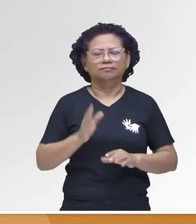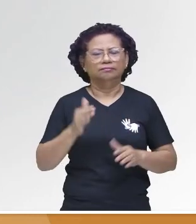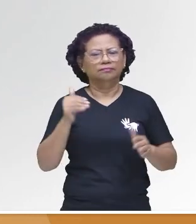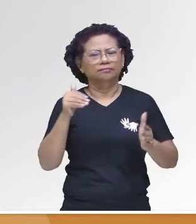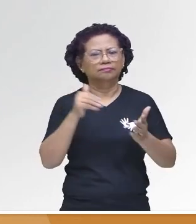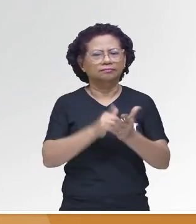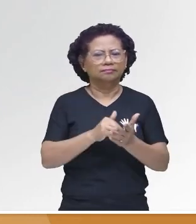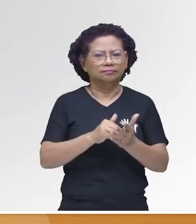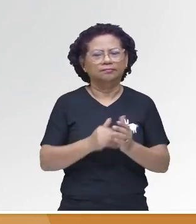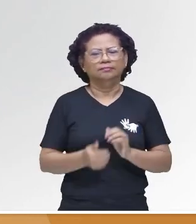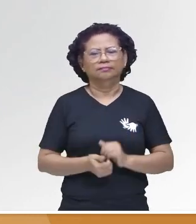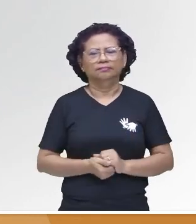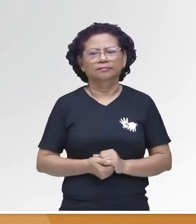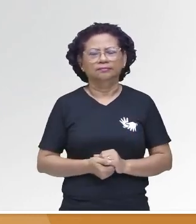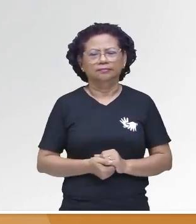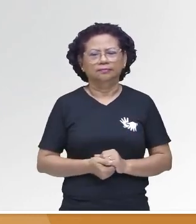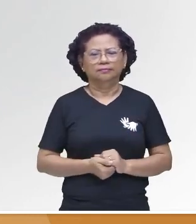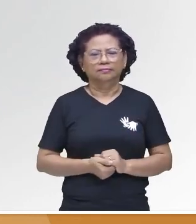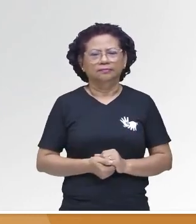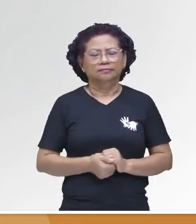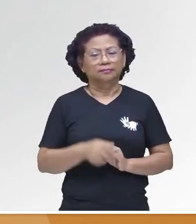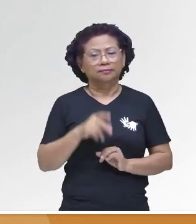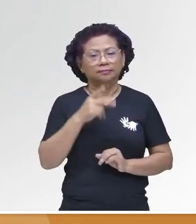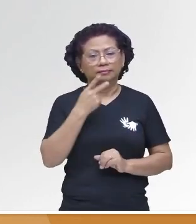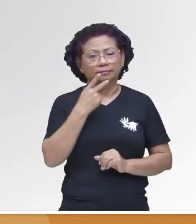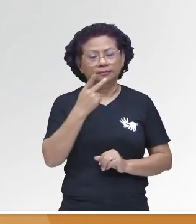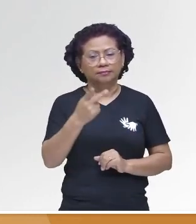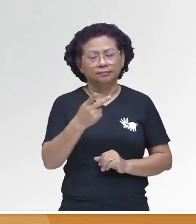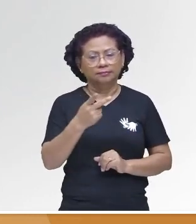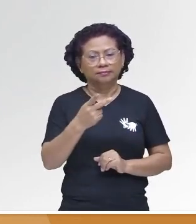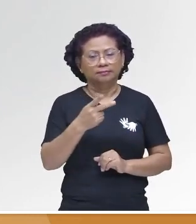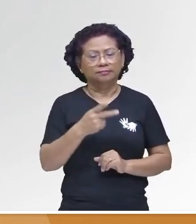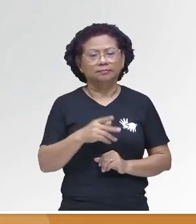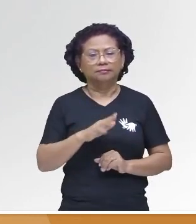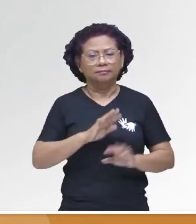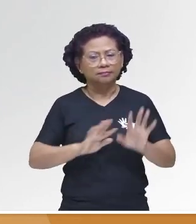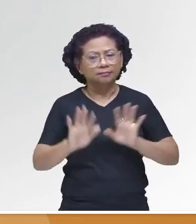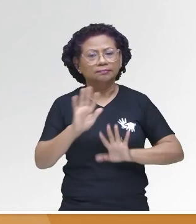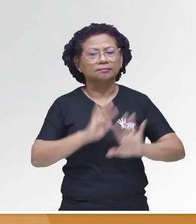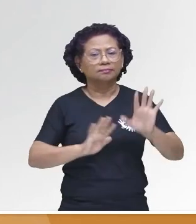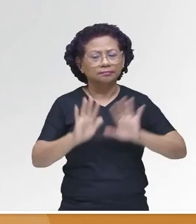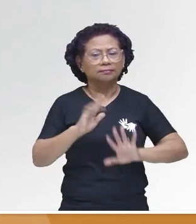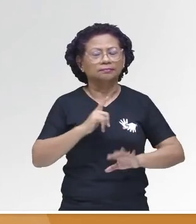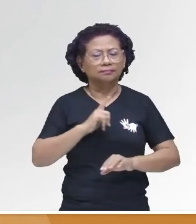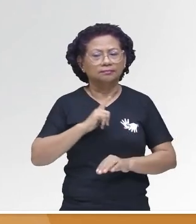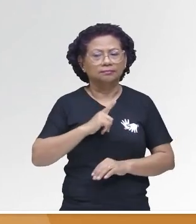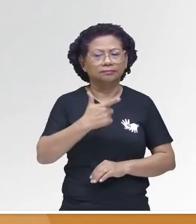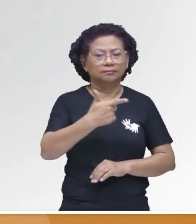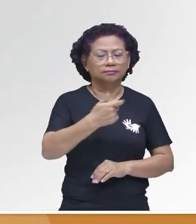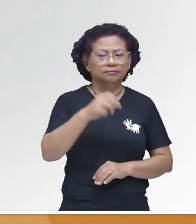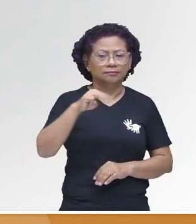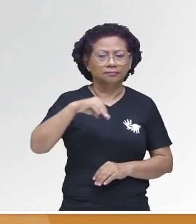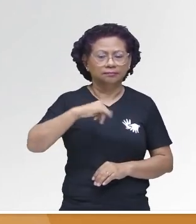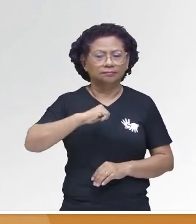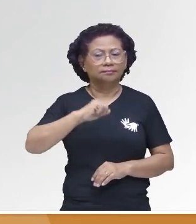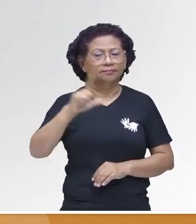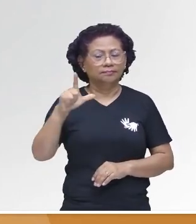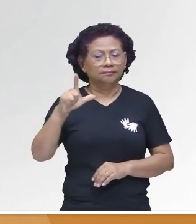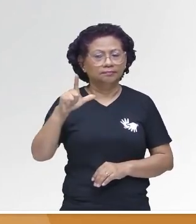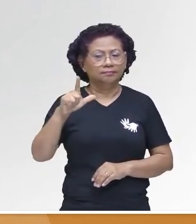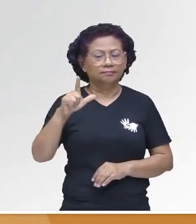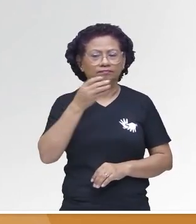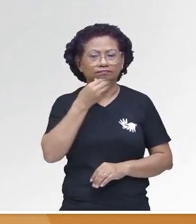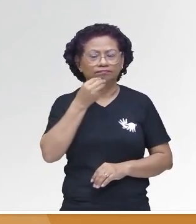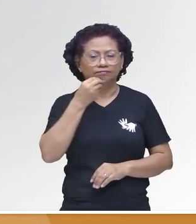acaba tendo o comando de 12 mil homens contra apenas 1.000 combatentes da Revolução